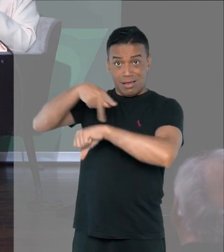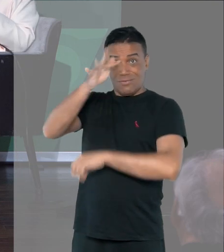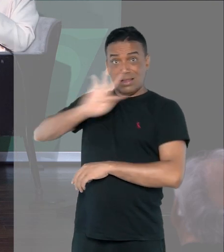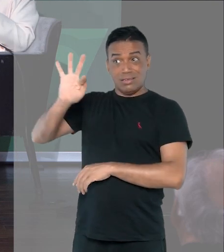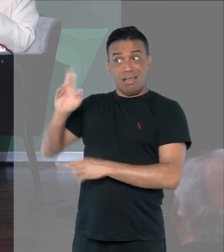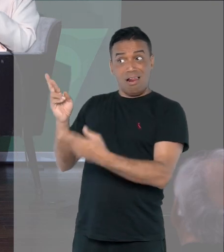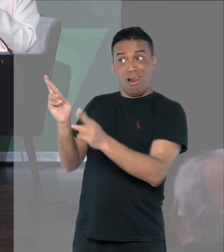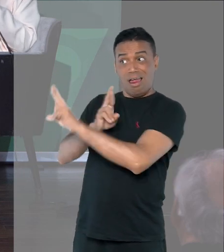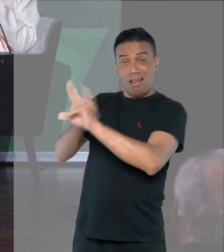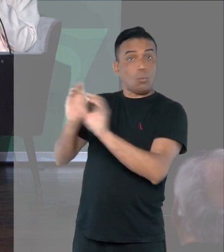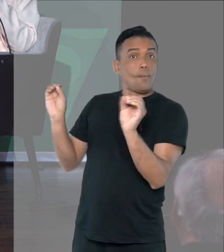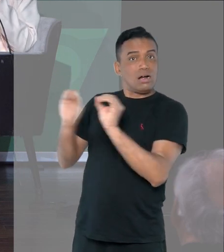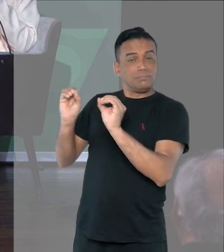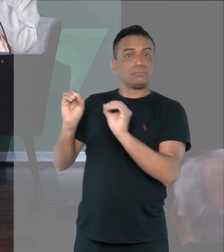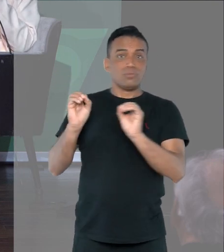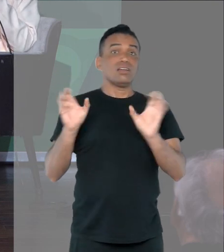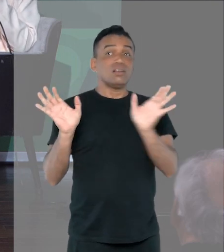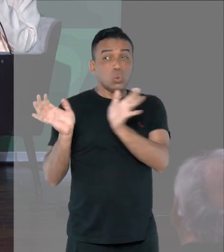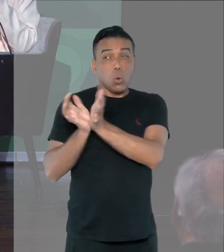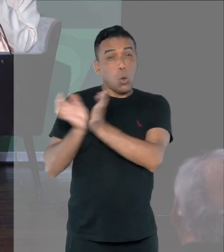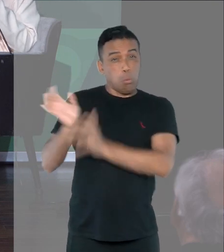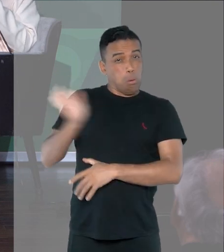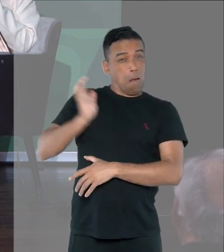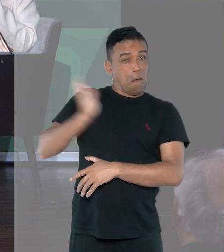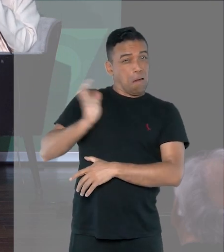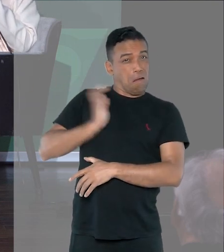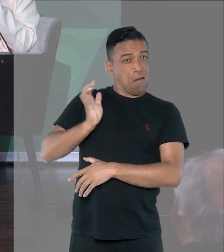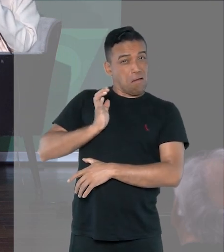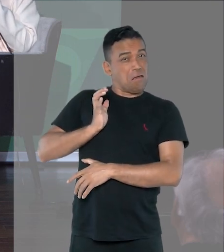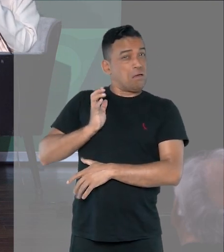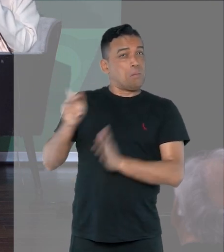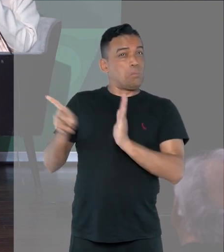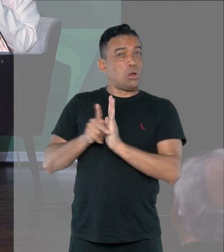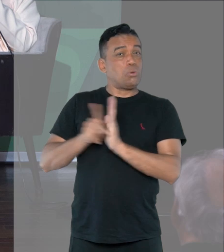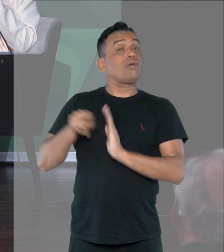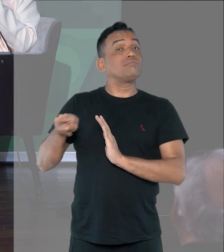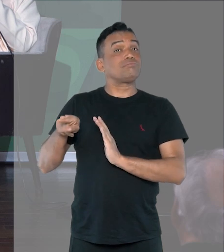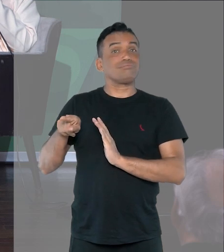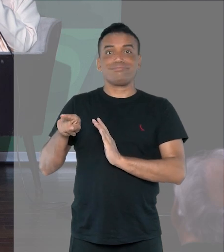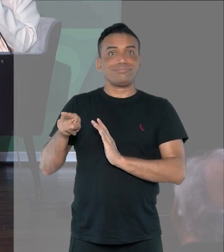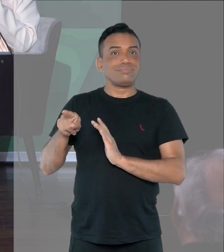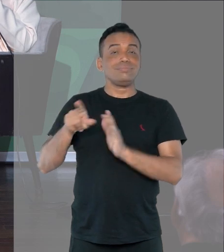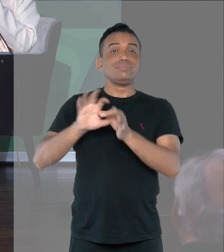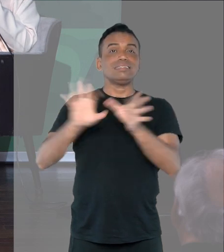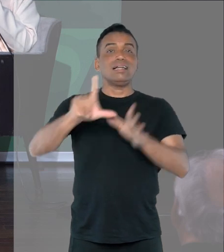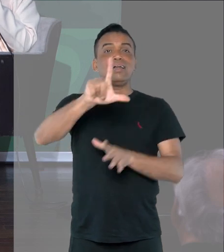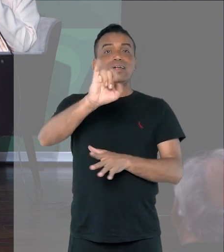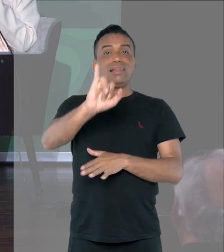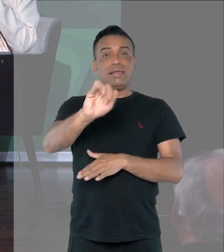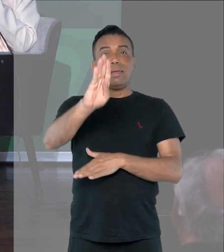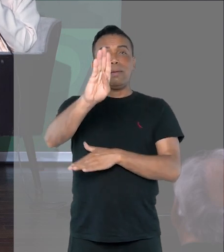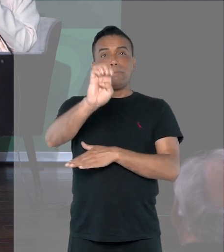se relacionar, uma aristocracia, um lado da aristocracia extremamente liberal,